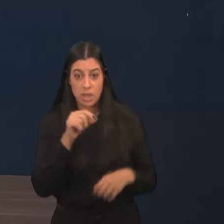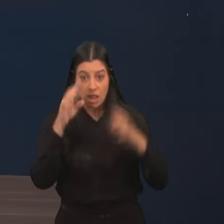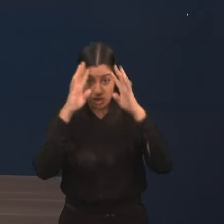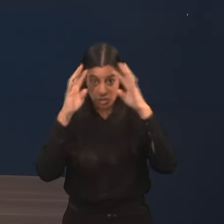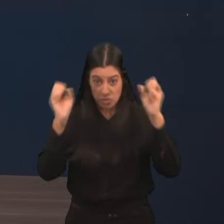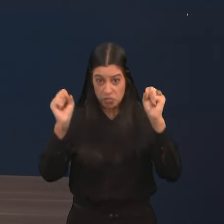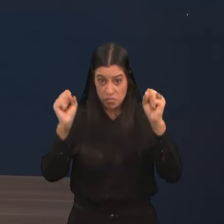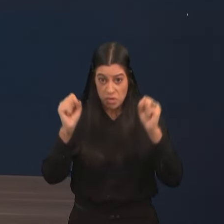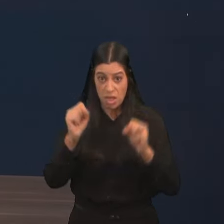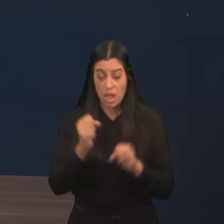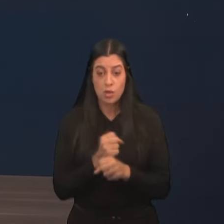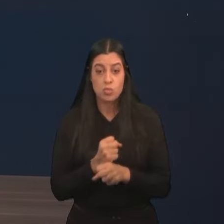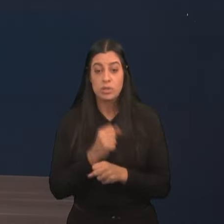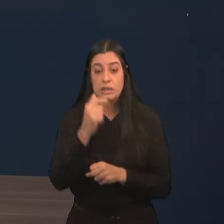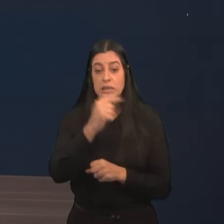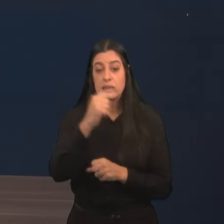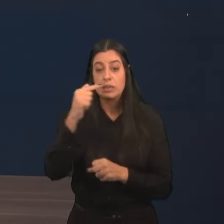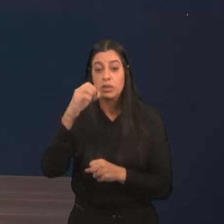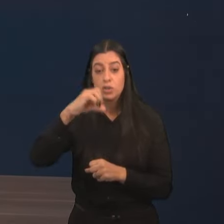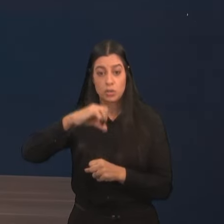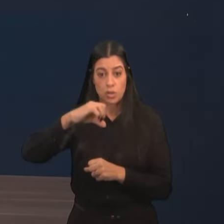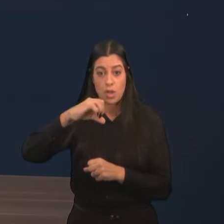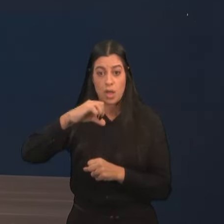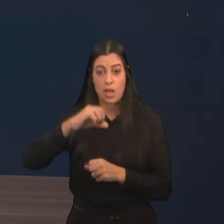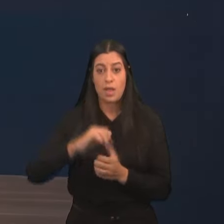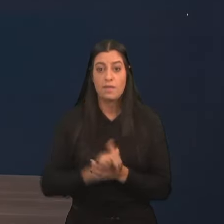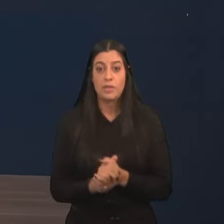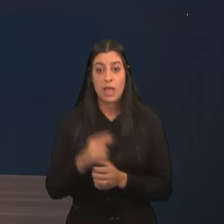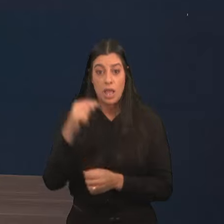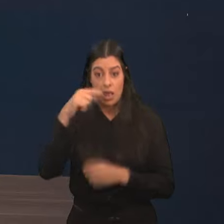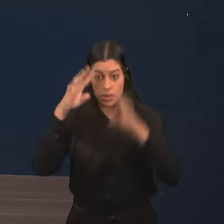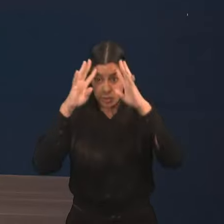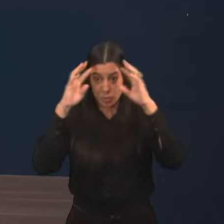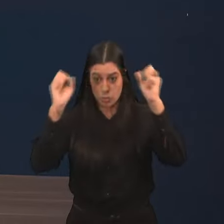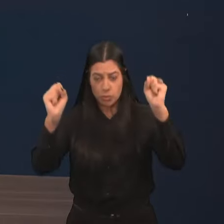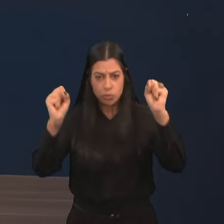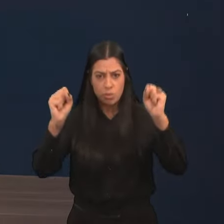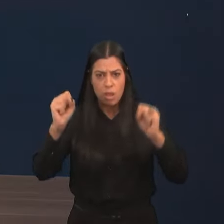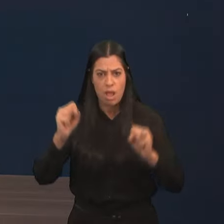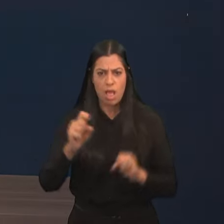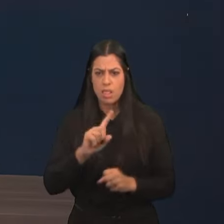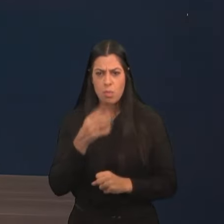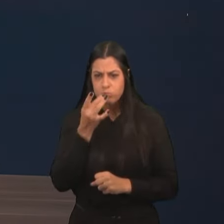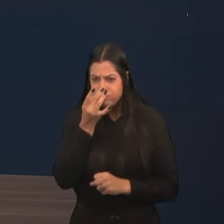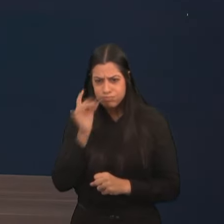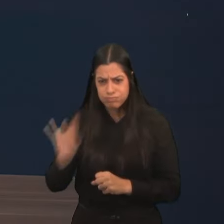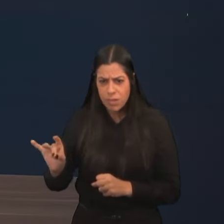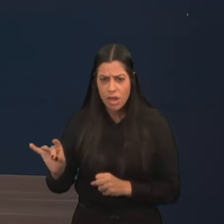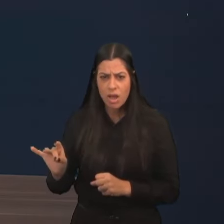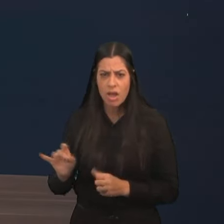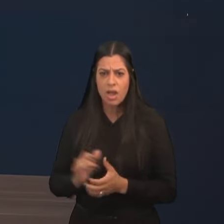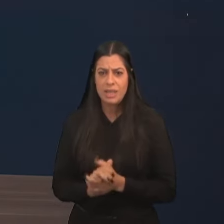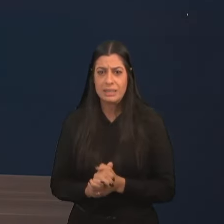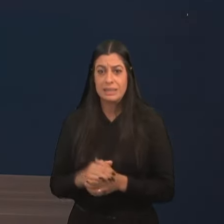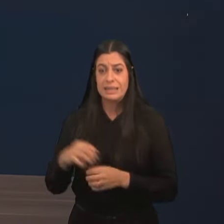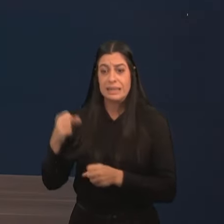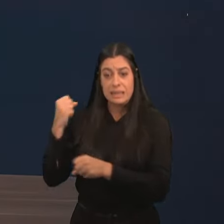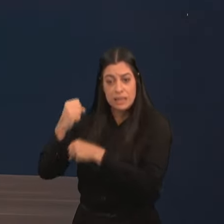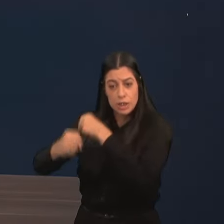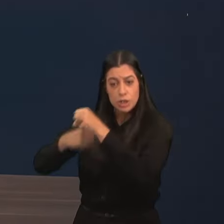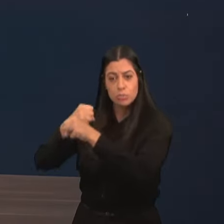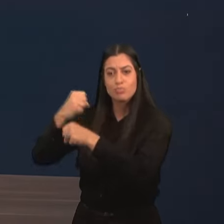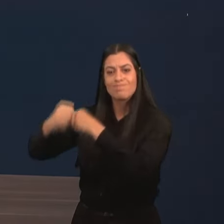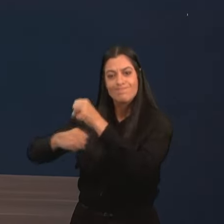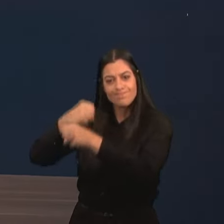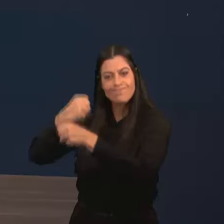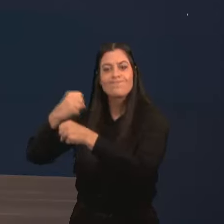decisão do Supremo, em la DPF 779, onde esse tribunal dizia, não se pode aceptar que em siglos e